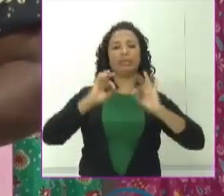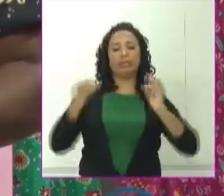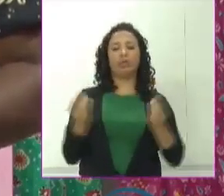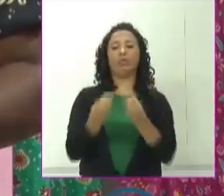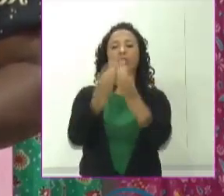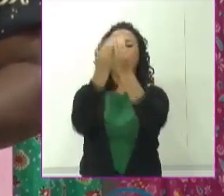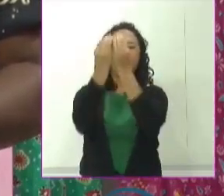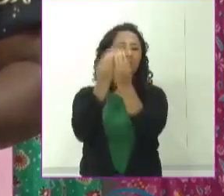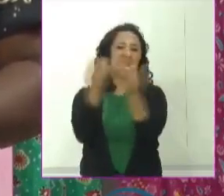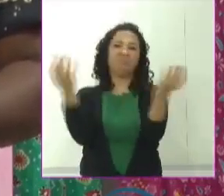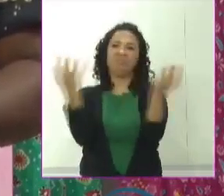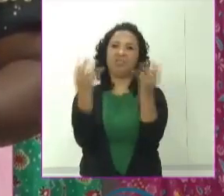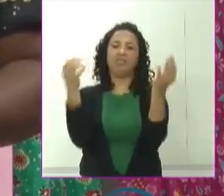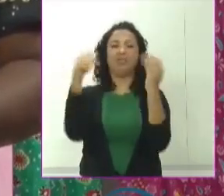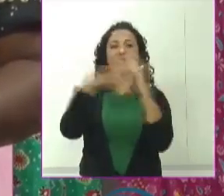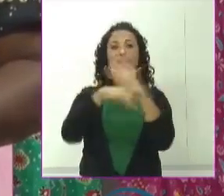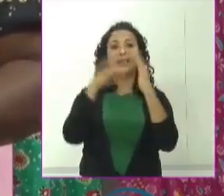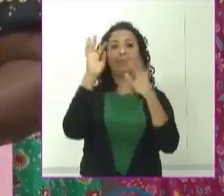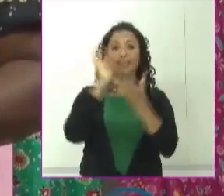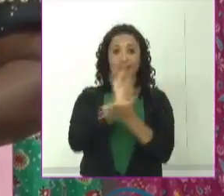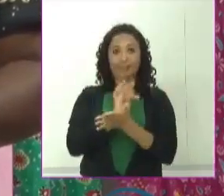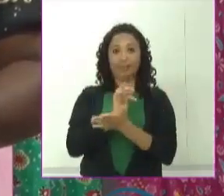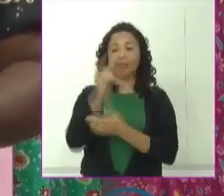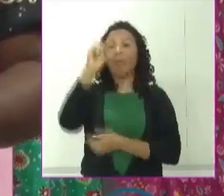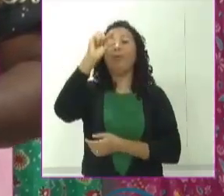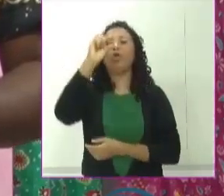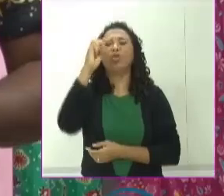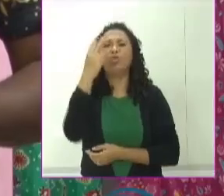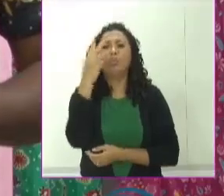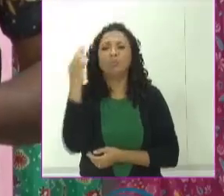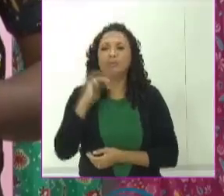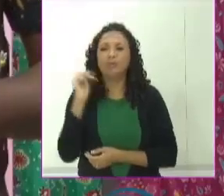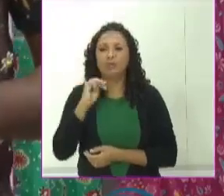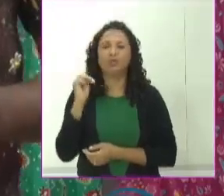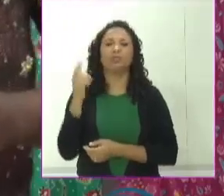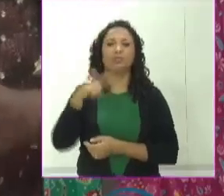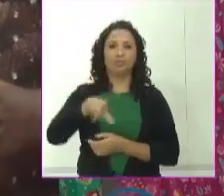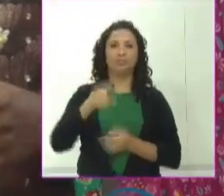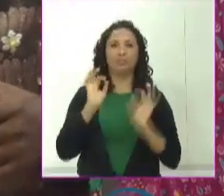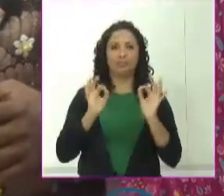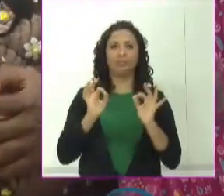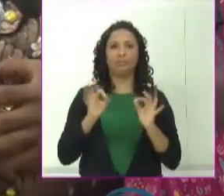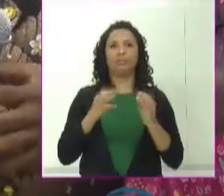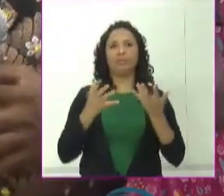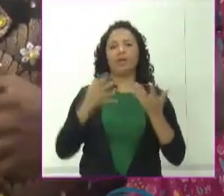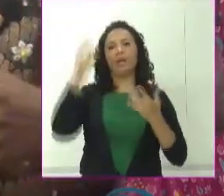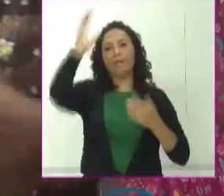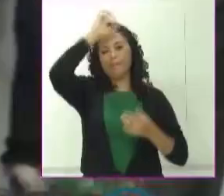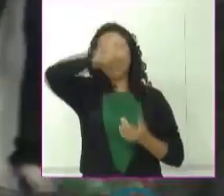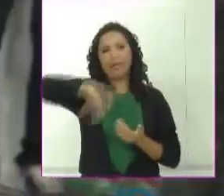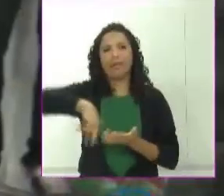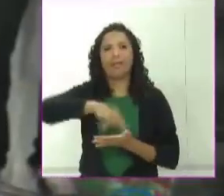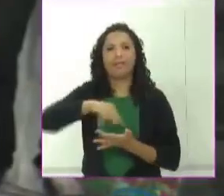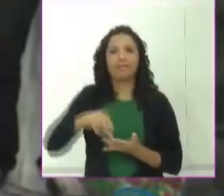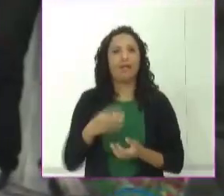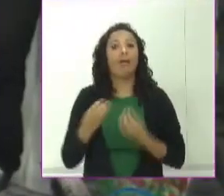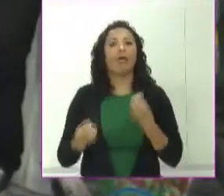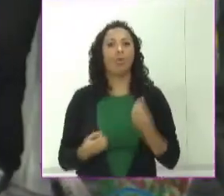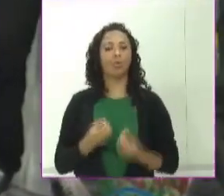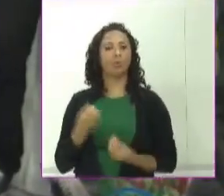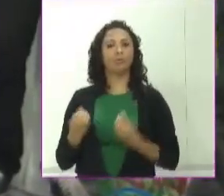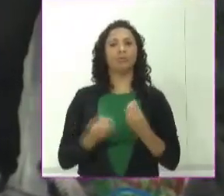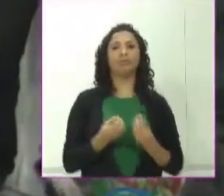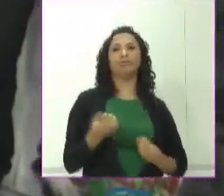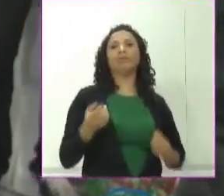Teresina. Teresina. A gente bota mais um pouquinho? 2 minutinhos lá. Vambora de novo aí. Eu quero aprender a dançar aqui o boi. Vambora lá.